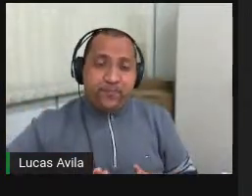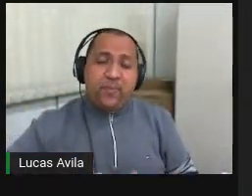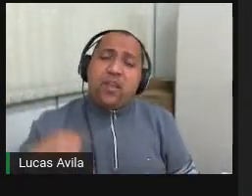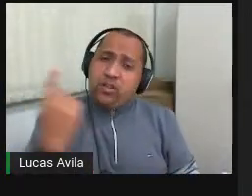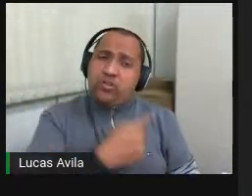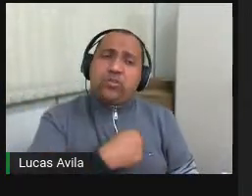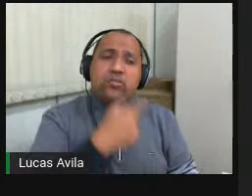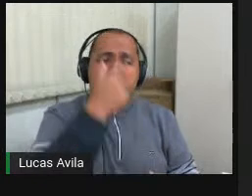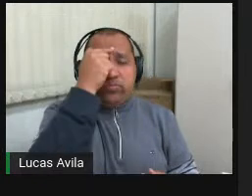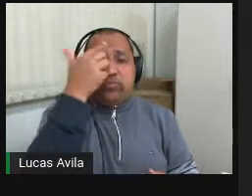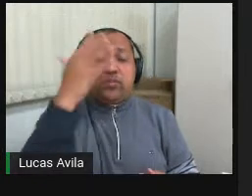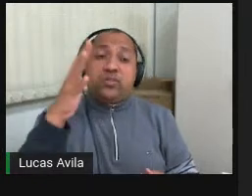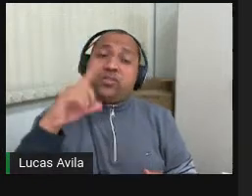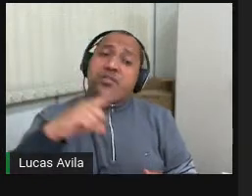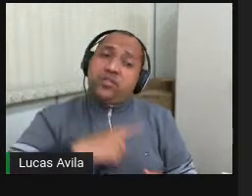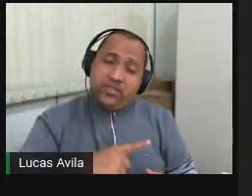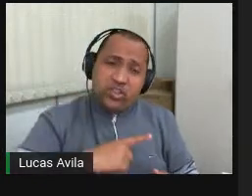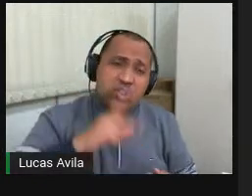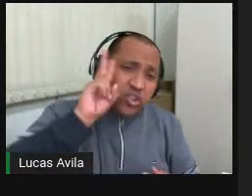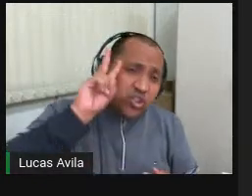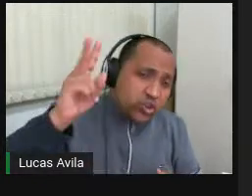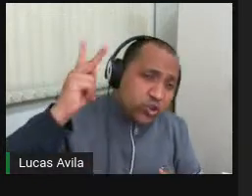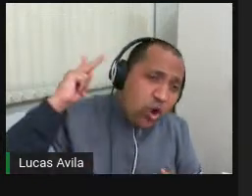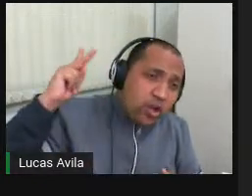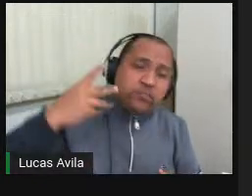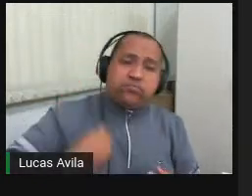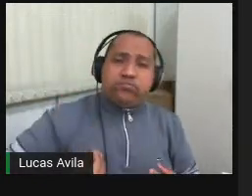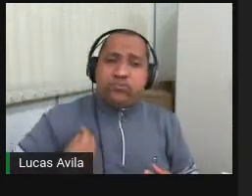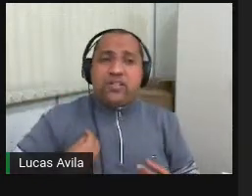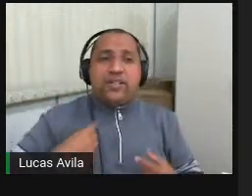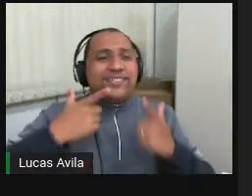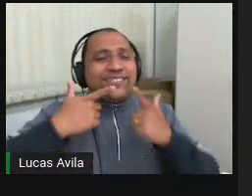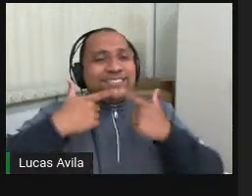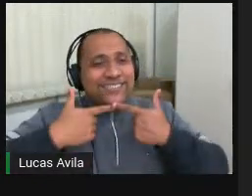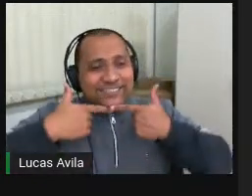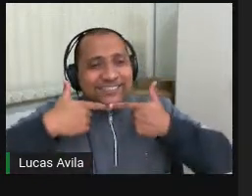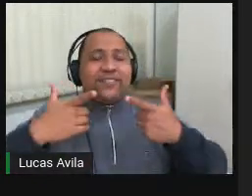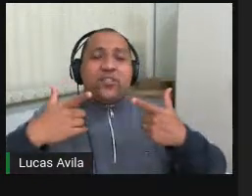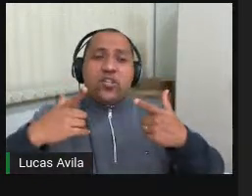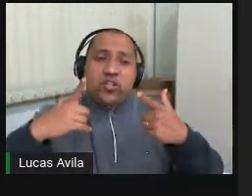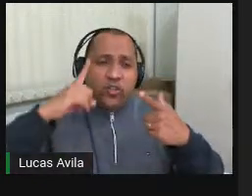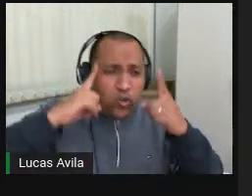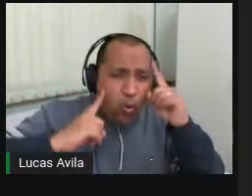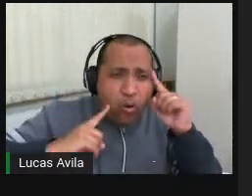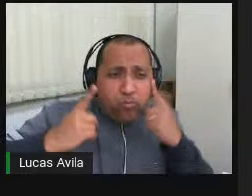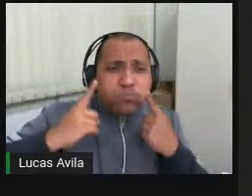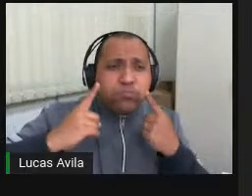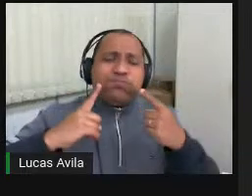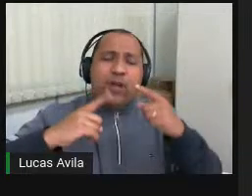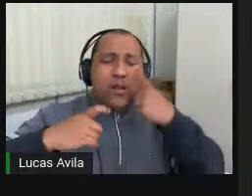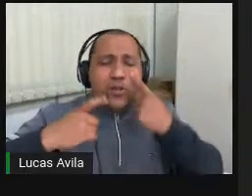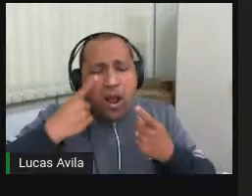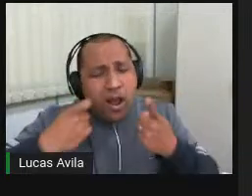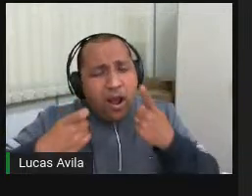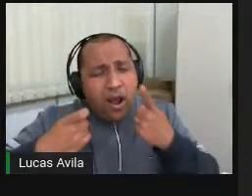Unipampa é composta por histórias de vidas, sorrisos, suor, lágrimas, dúvidas,